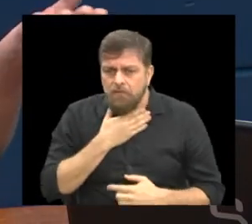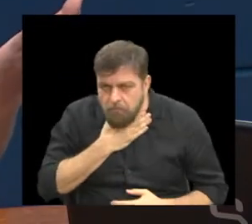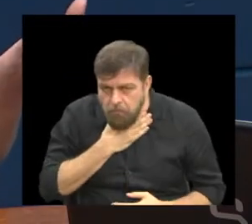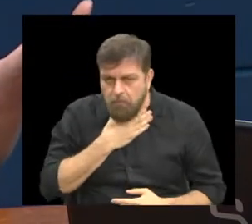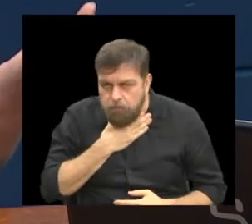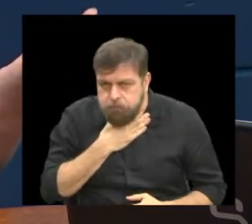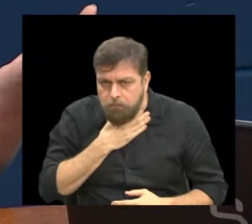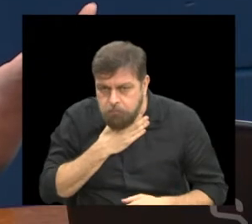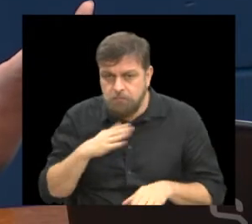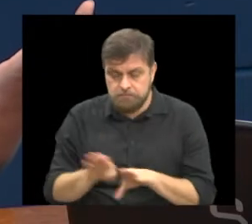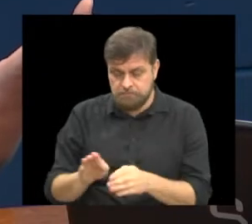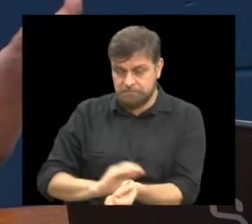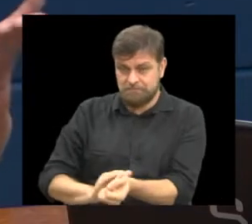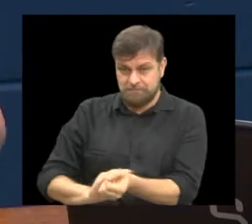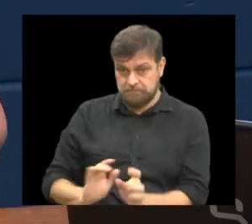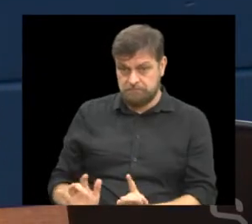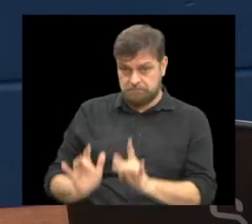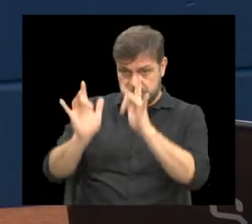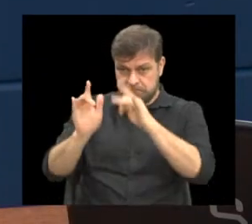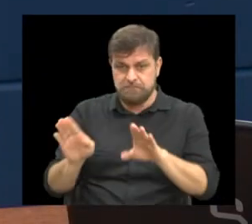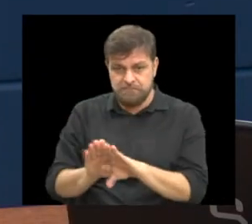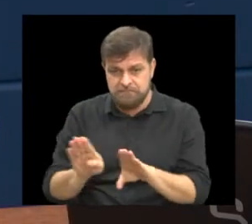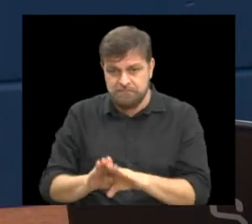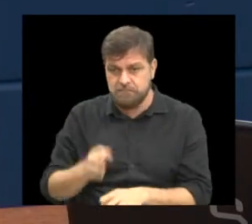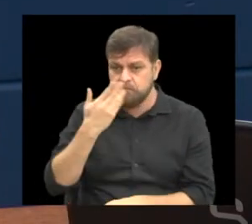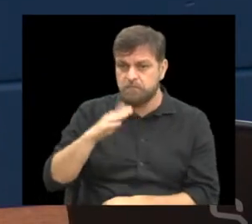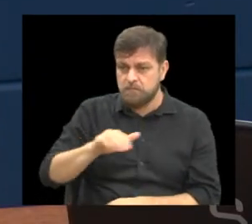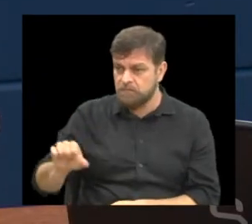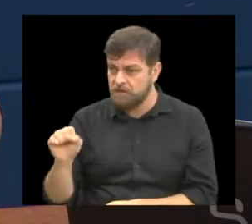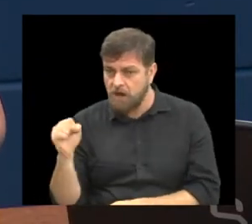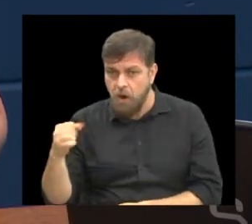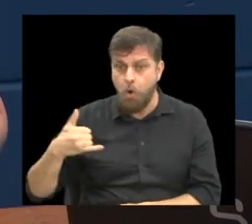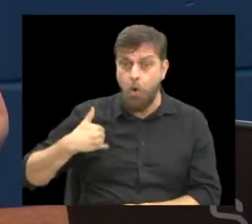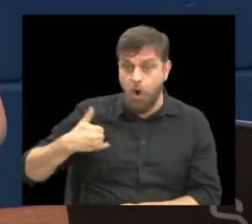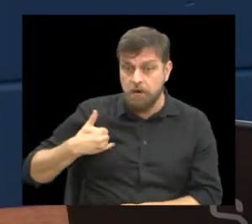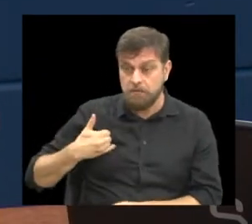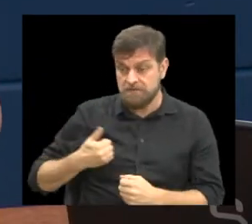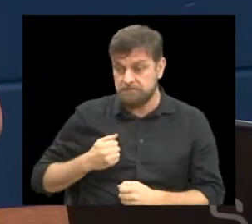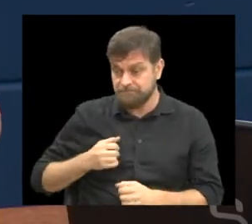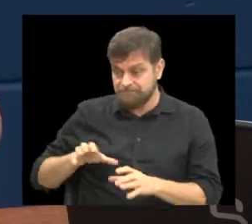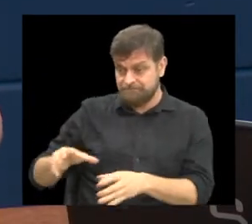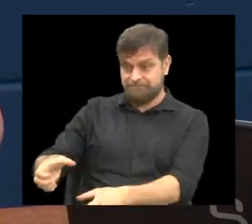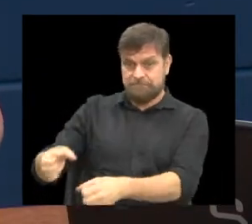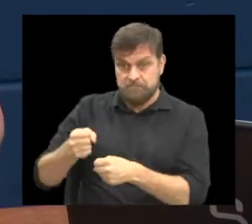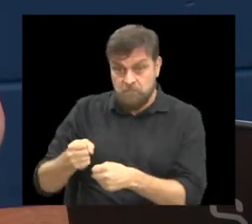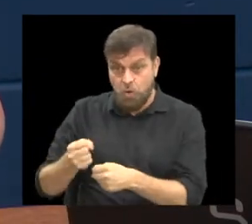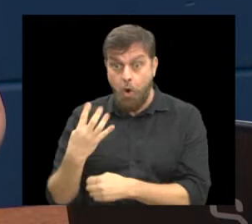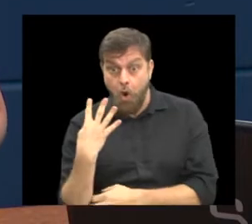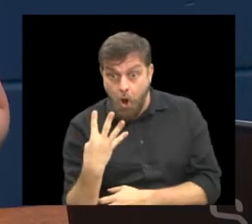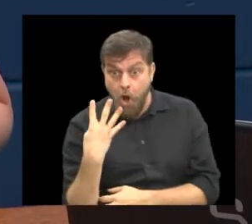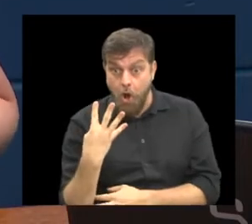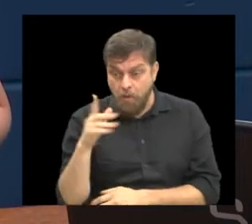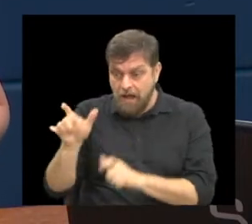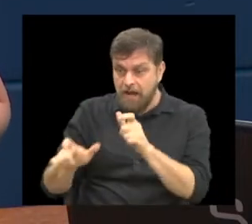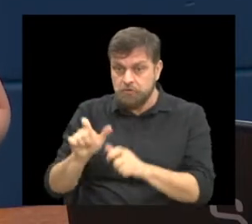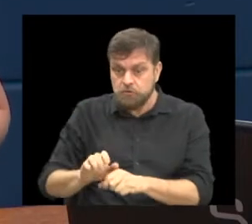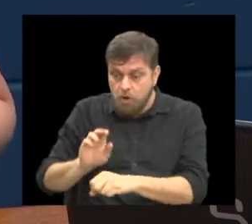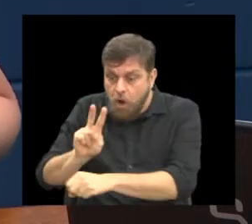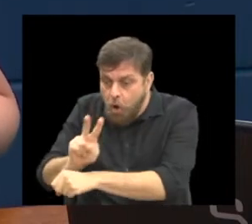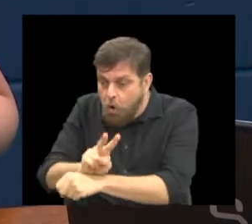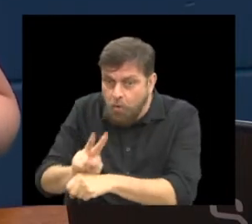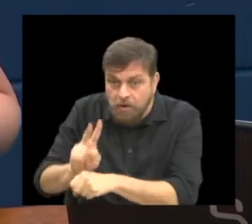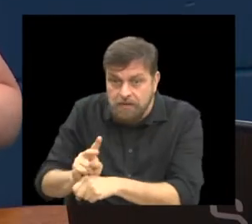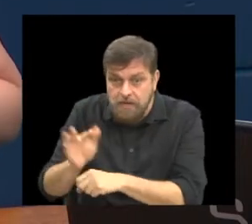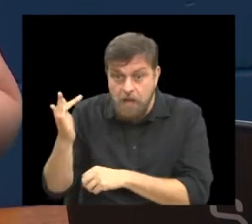de agressividade, né? Que às vezes uma criança de 8 anos de idade precisa ser contida por 4 para segurar, para não machucar a cabeça, para não se